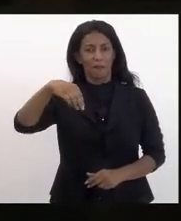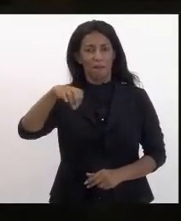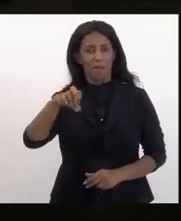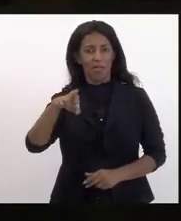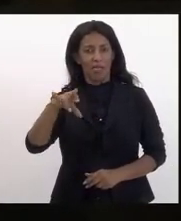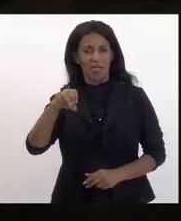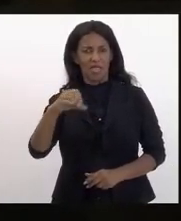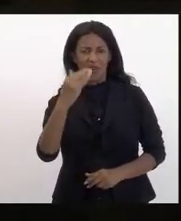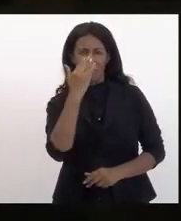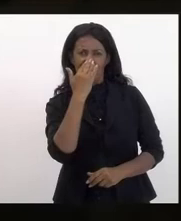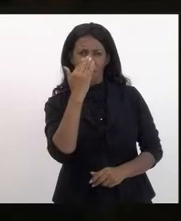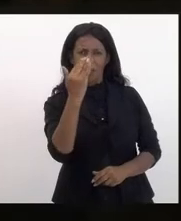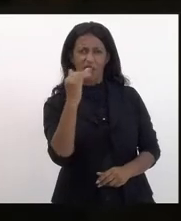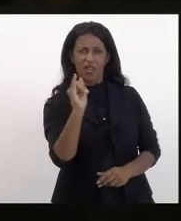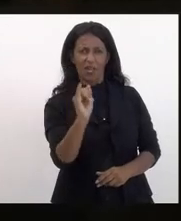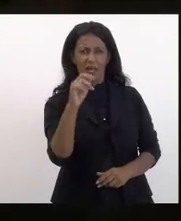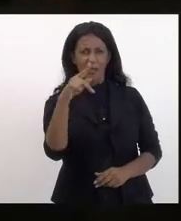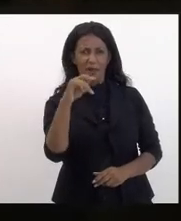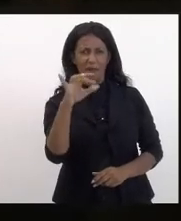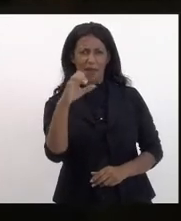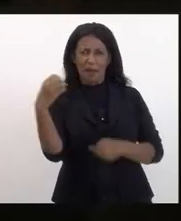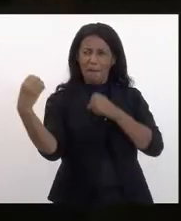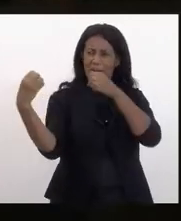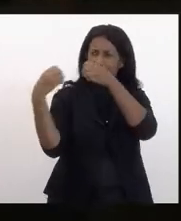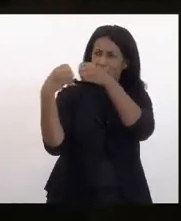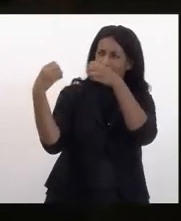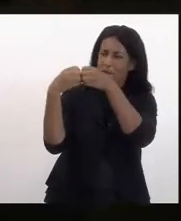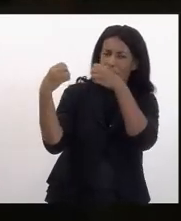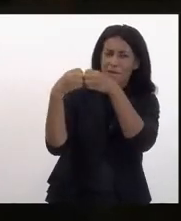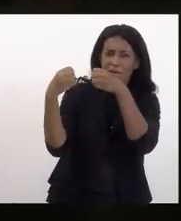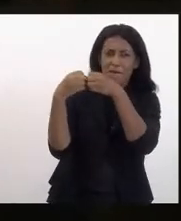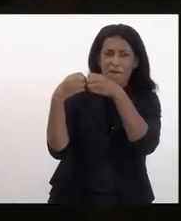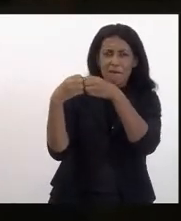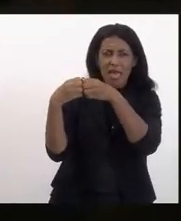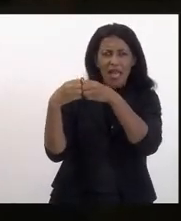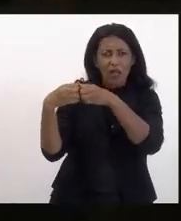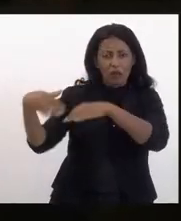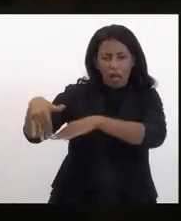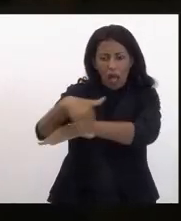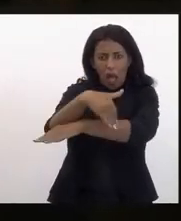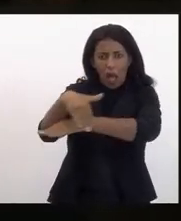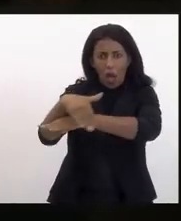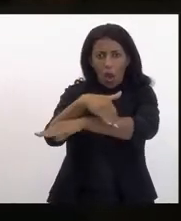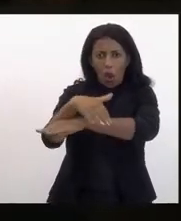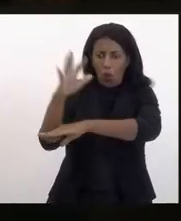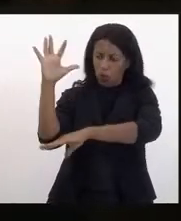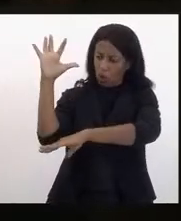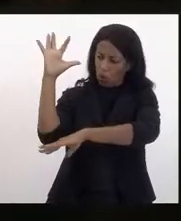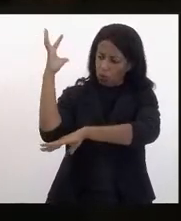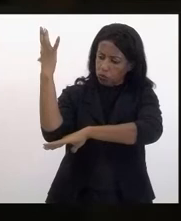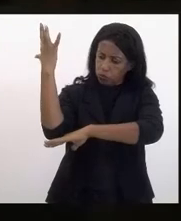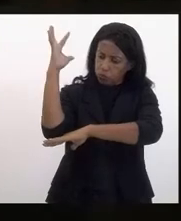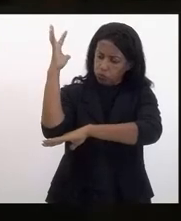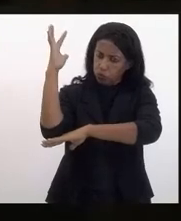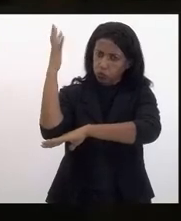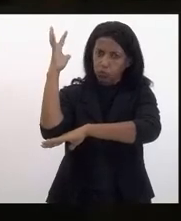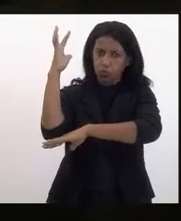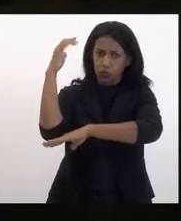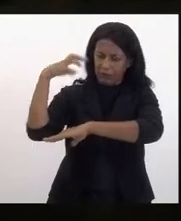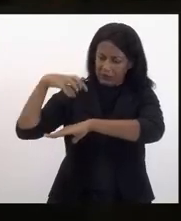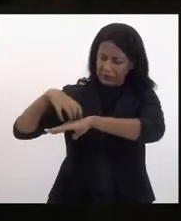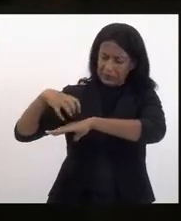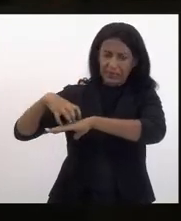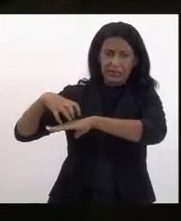Ípica, praticamente colado ao meio-fio, já com um tronco